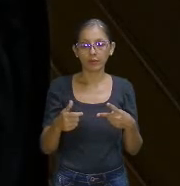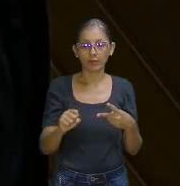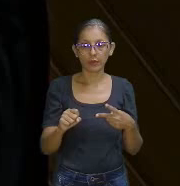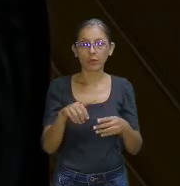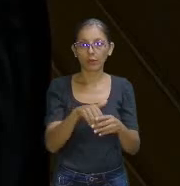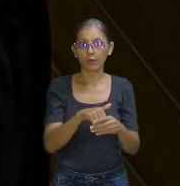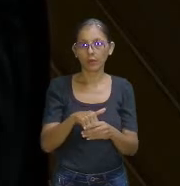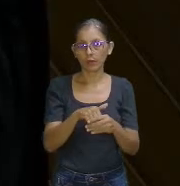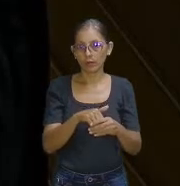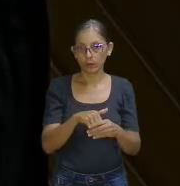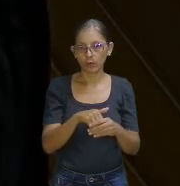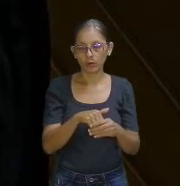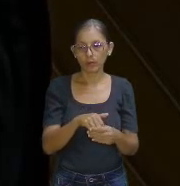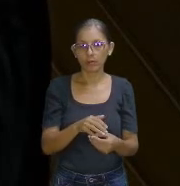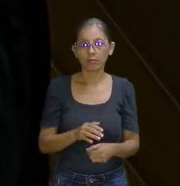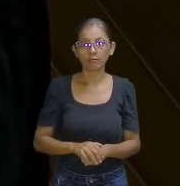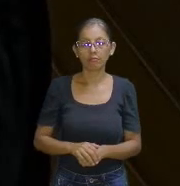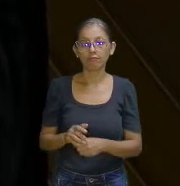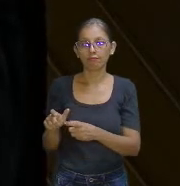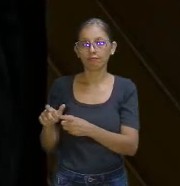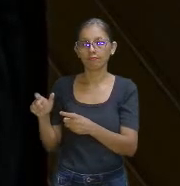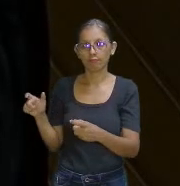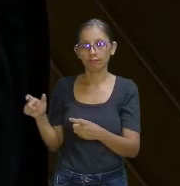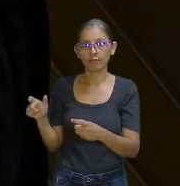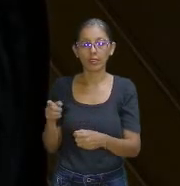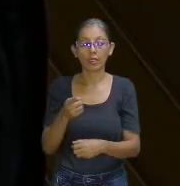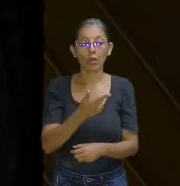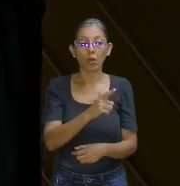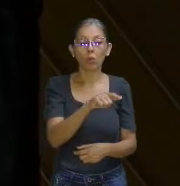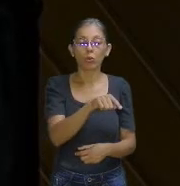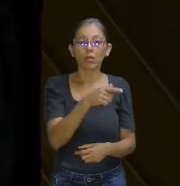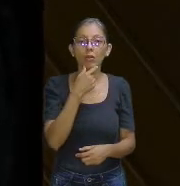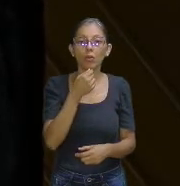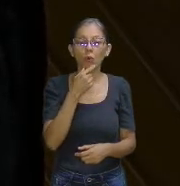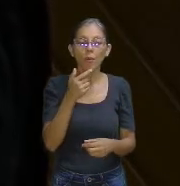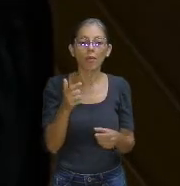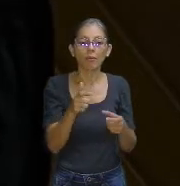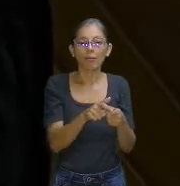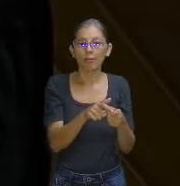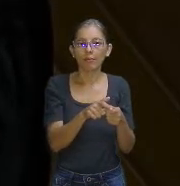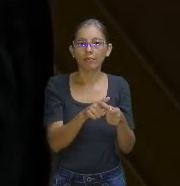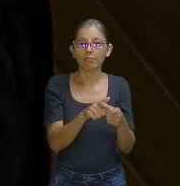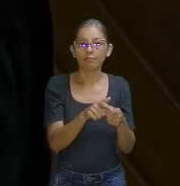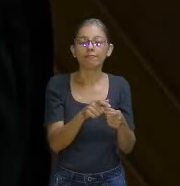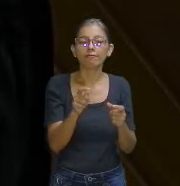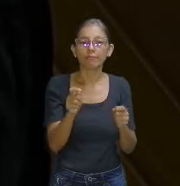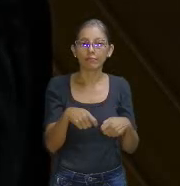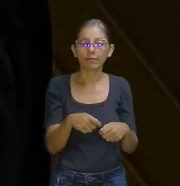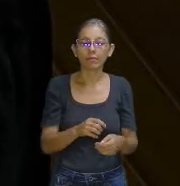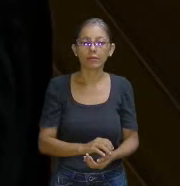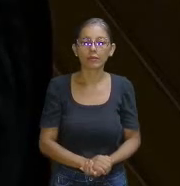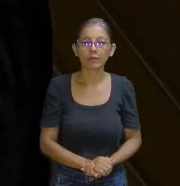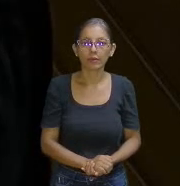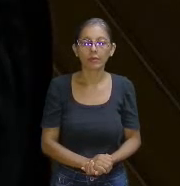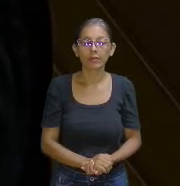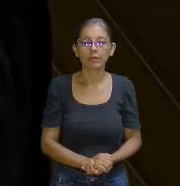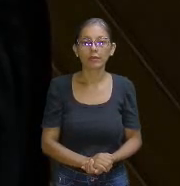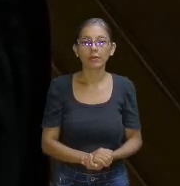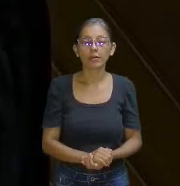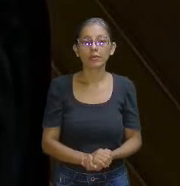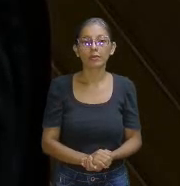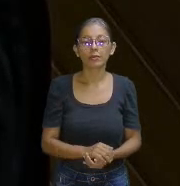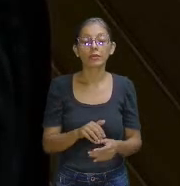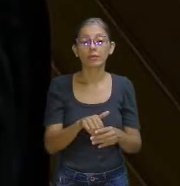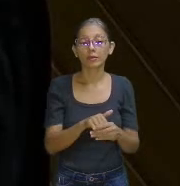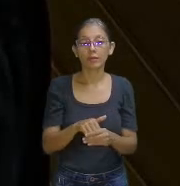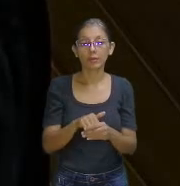por diversos outros candidatos, inclusive homens, e legendas distintas. Estes resultados afastam a